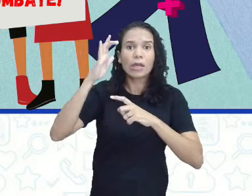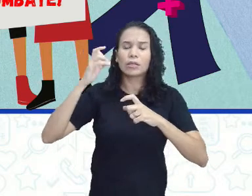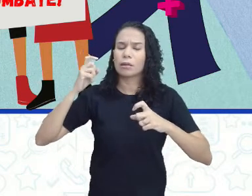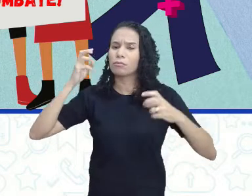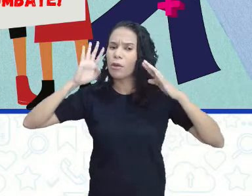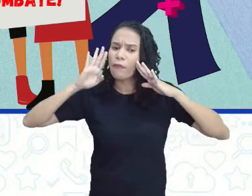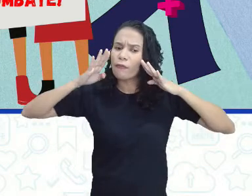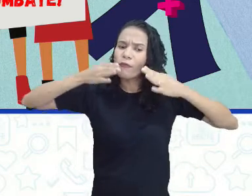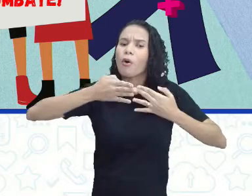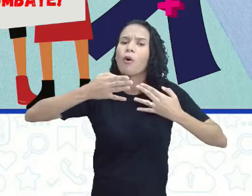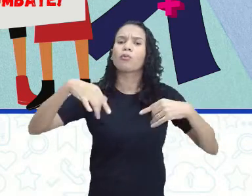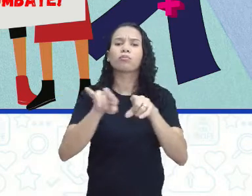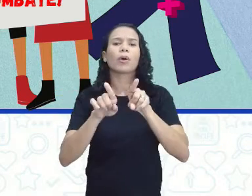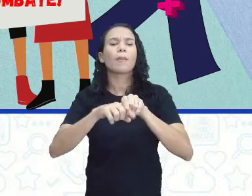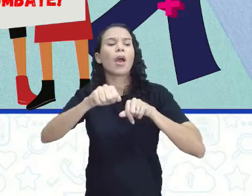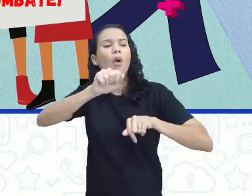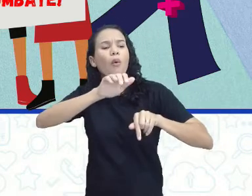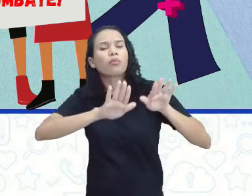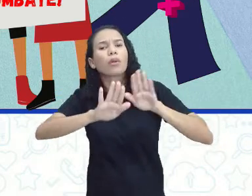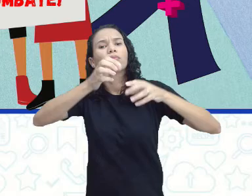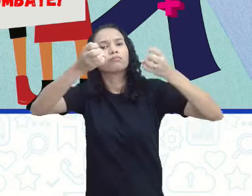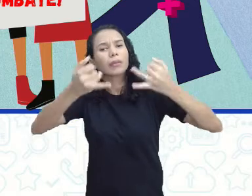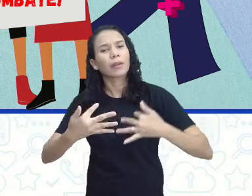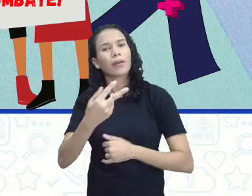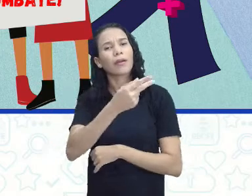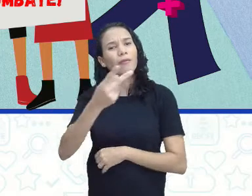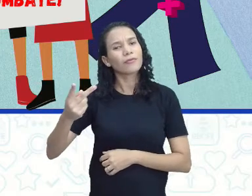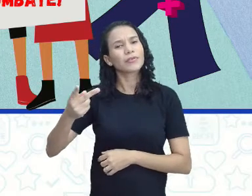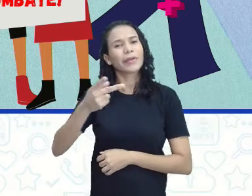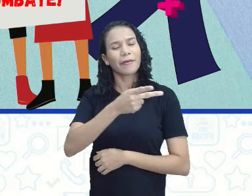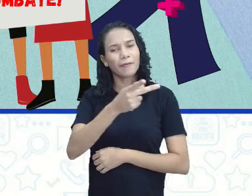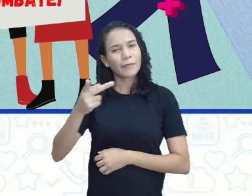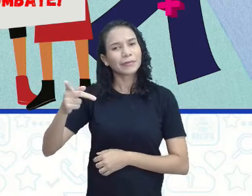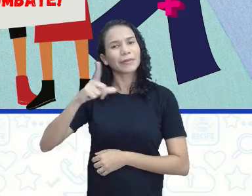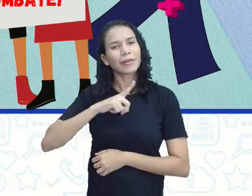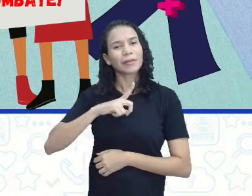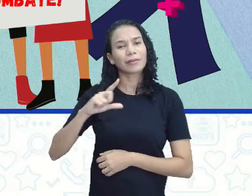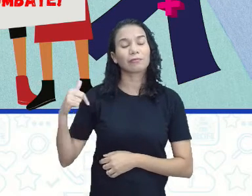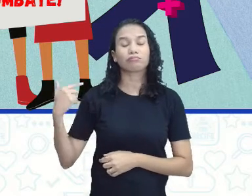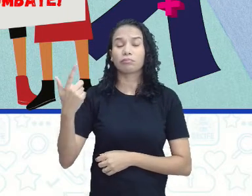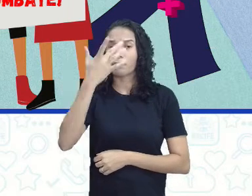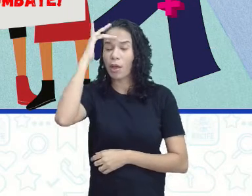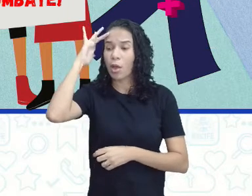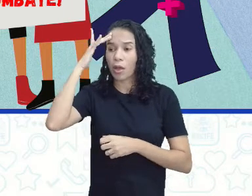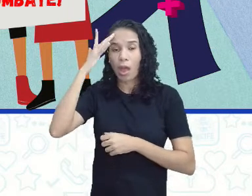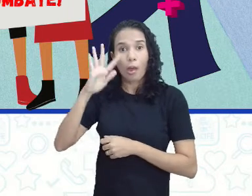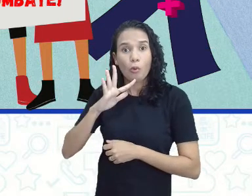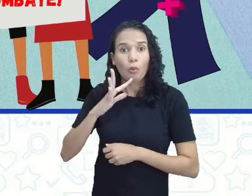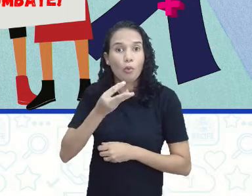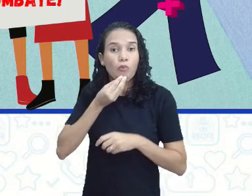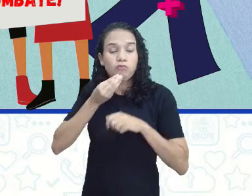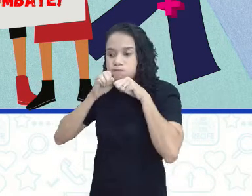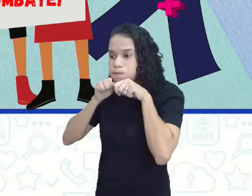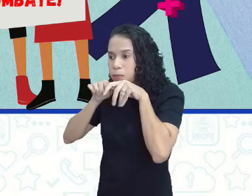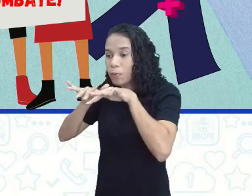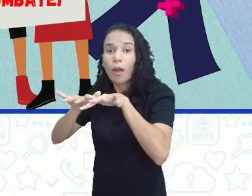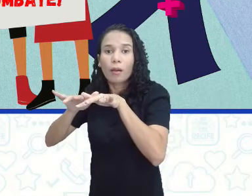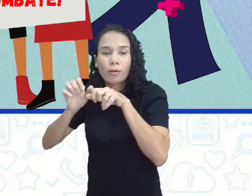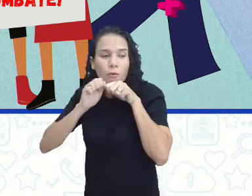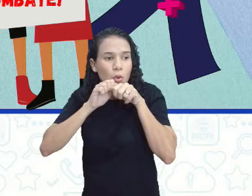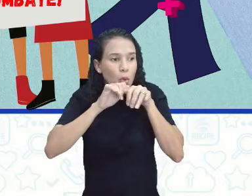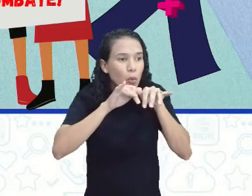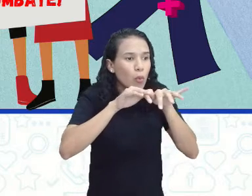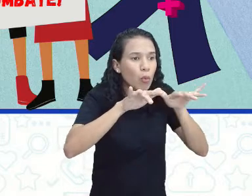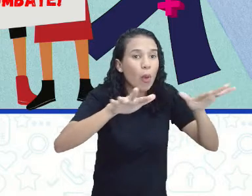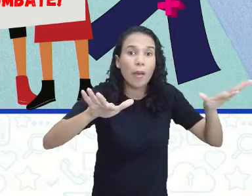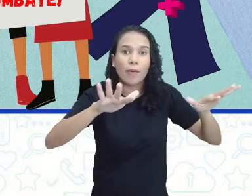esse cuidado, né, de falar para vocês, e vocês vão ser nossos multiplicadores, contando aí para a família, esse